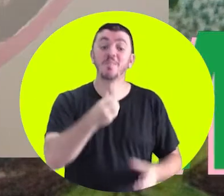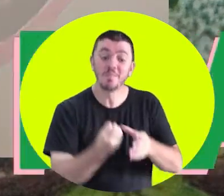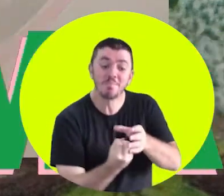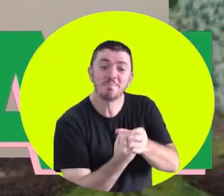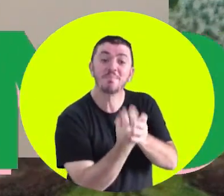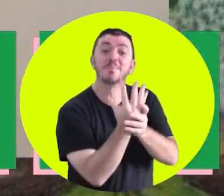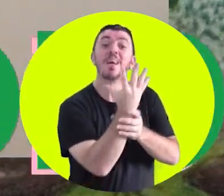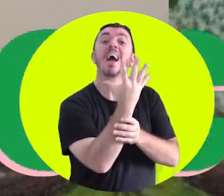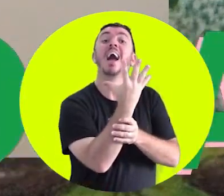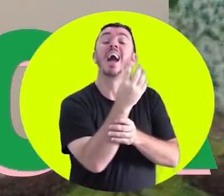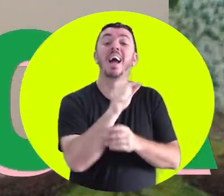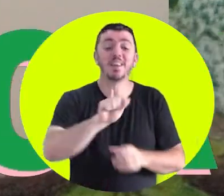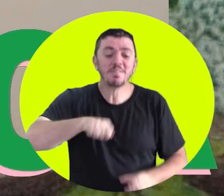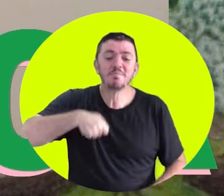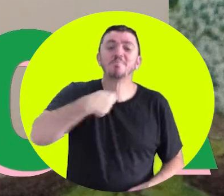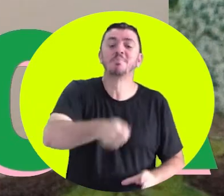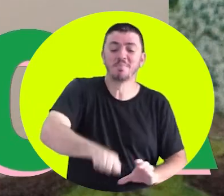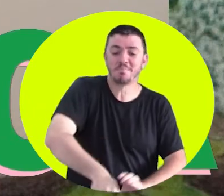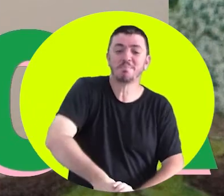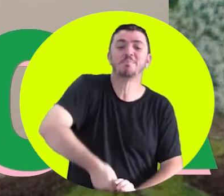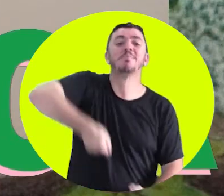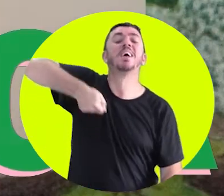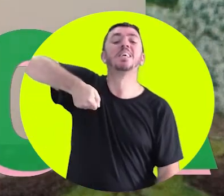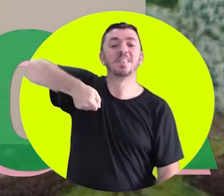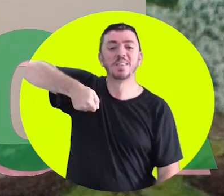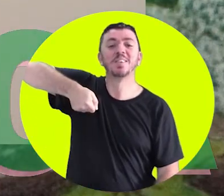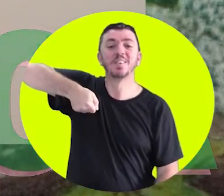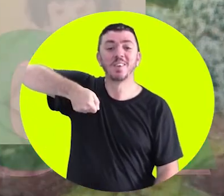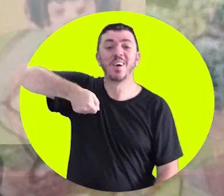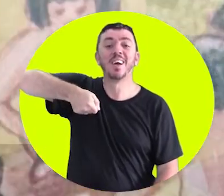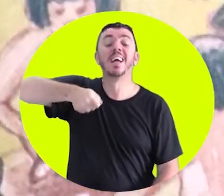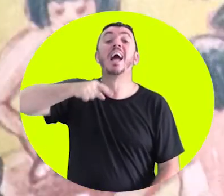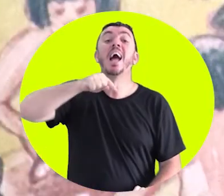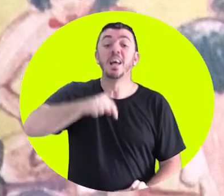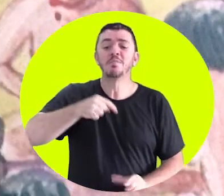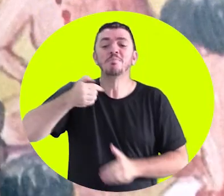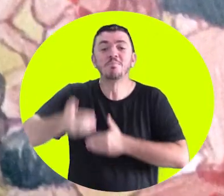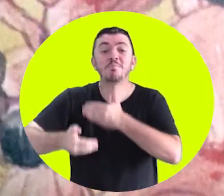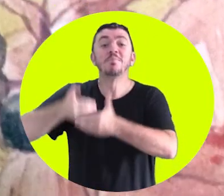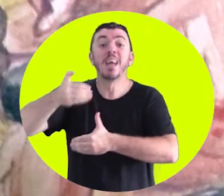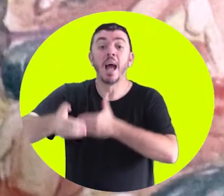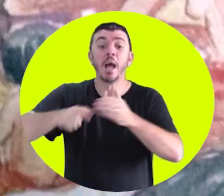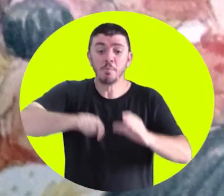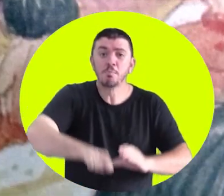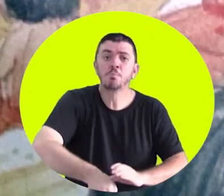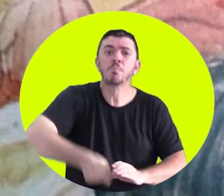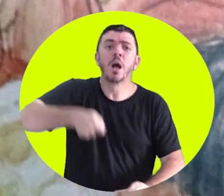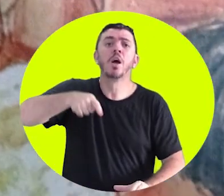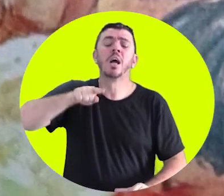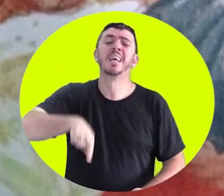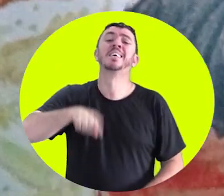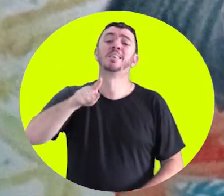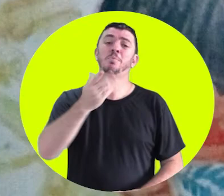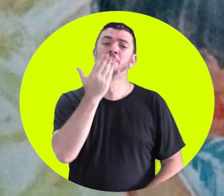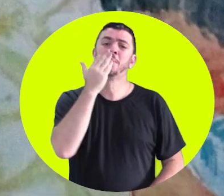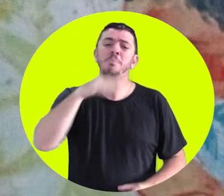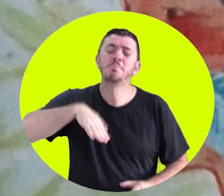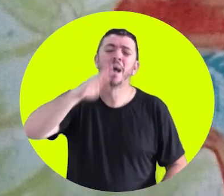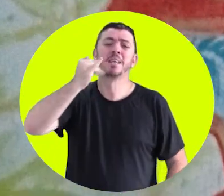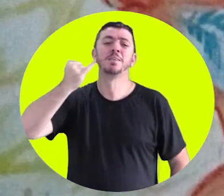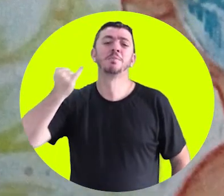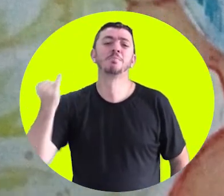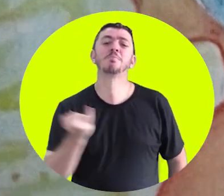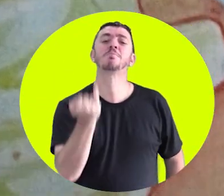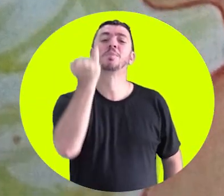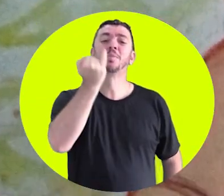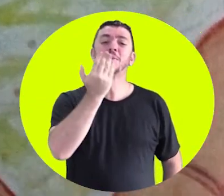manioca. Depois, a planta ficou conhecida como mandioca. E foi assim que a mandioca se tornou um dos alimentos mais importantes nas refeições